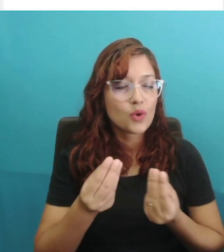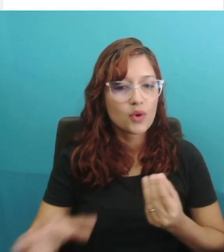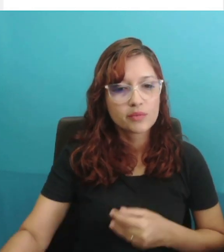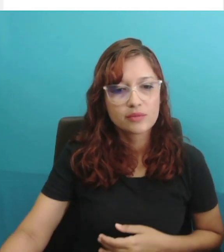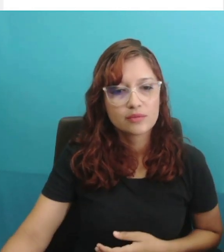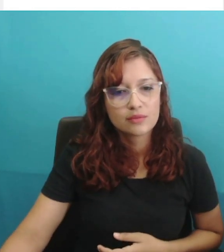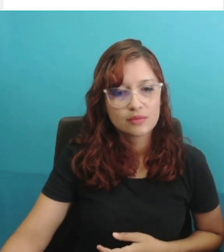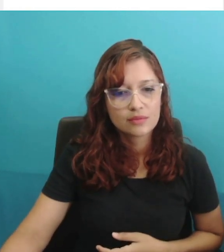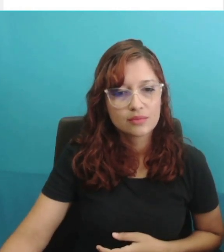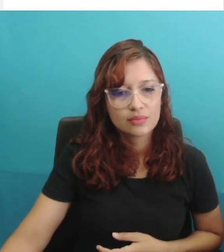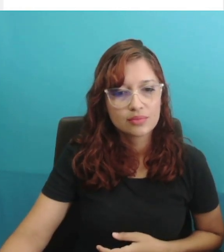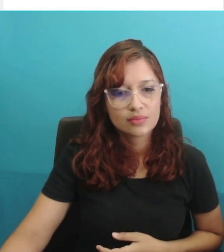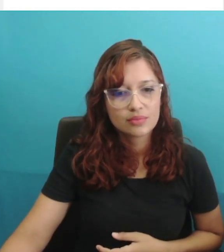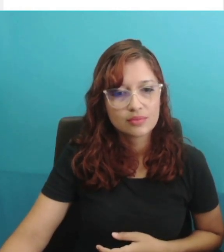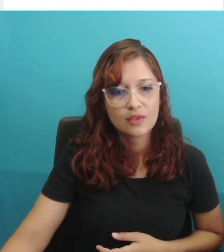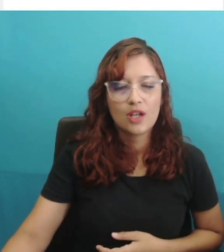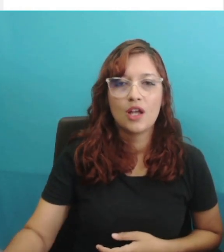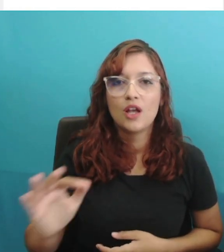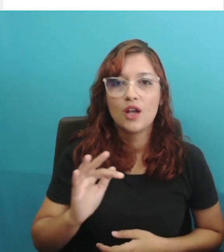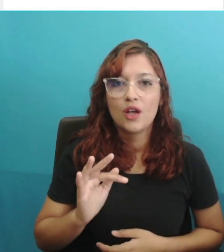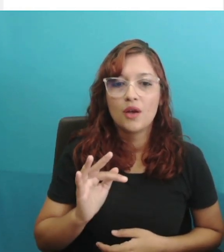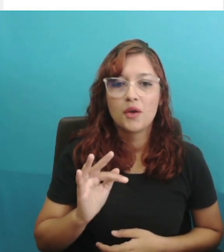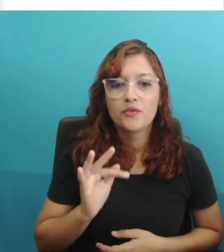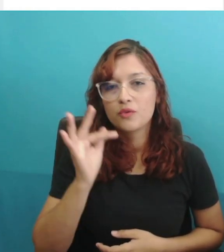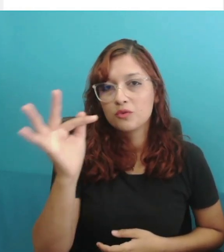E no futuro?